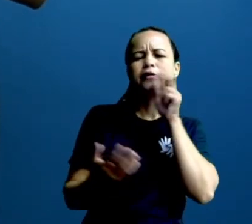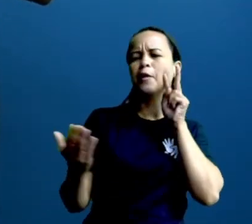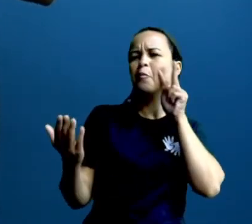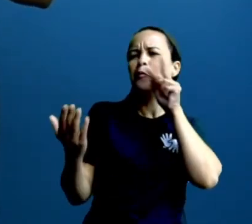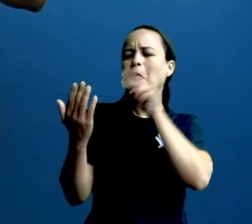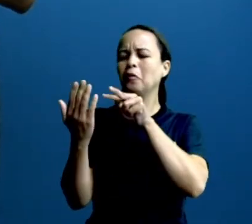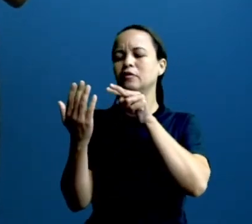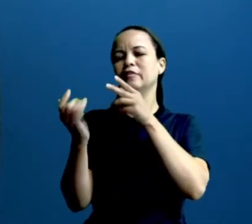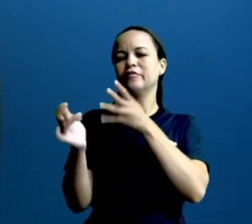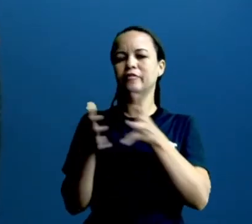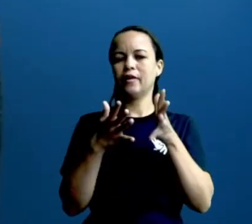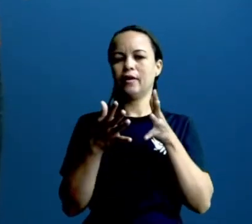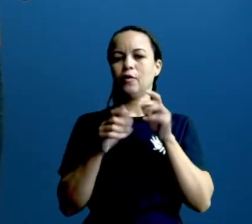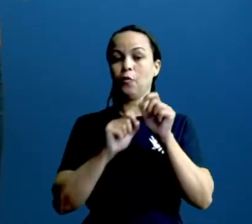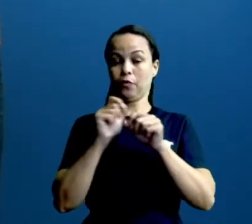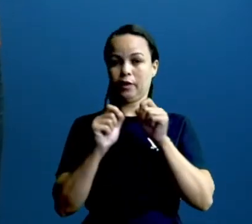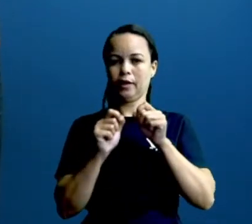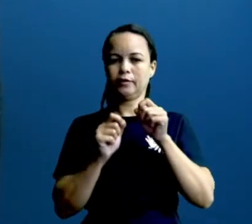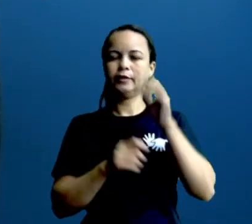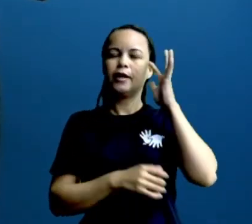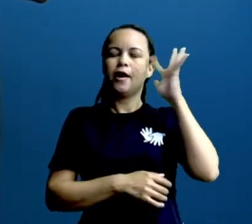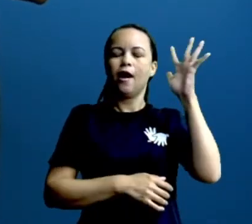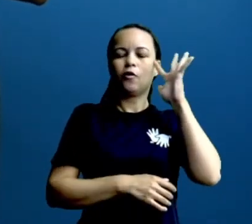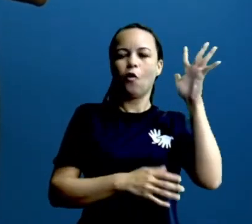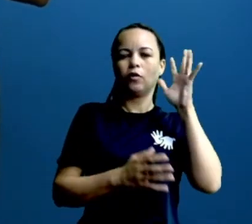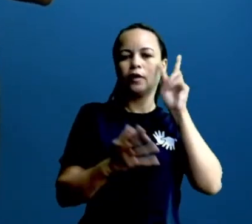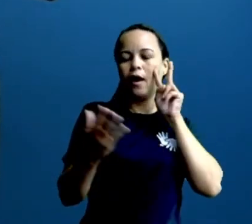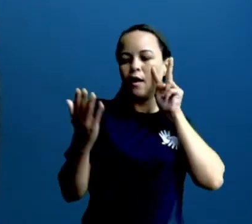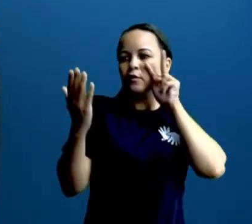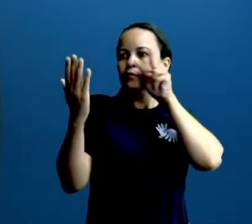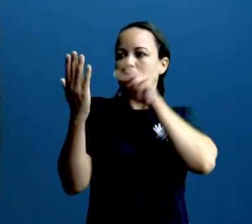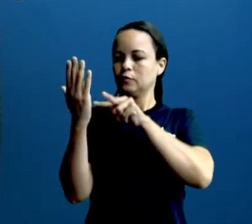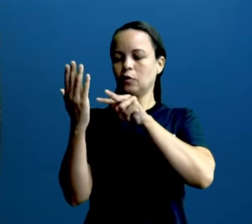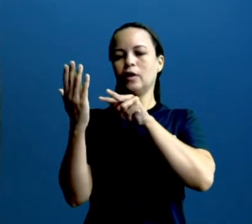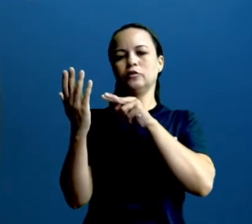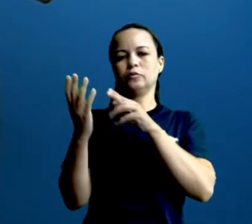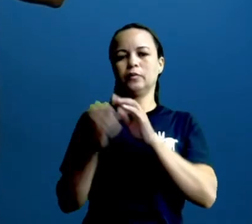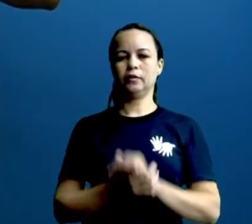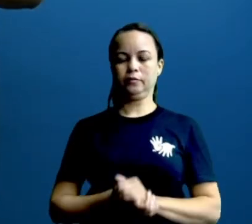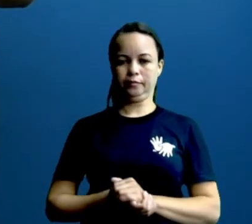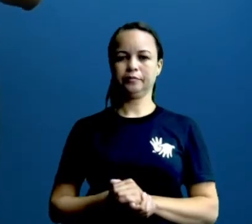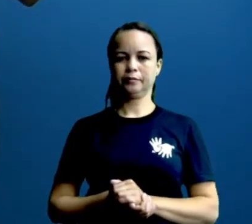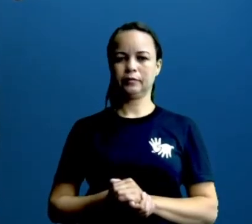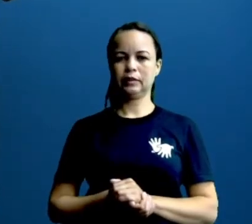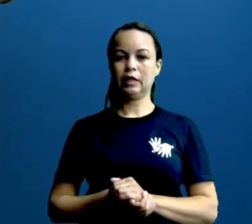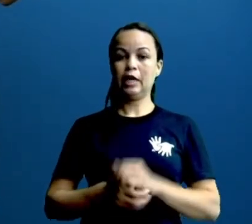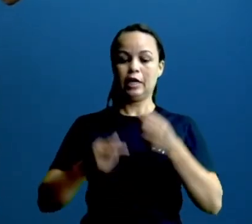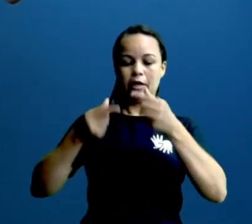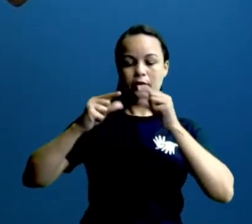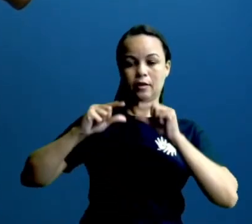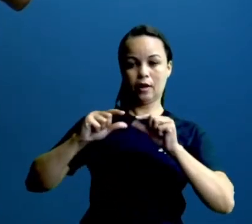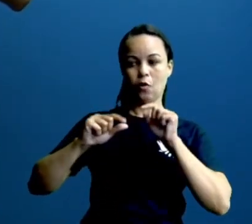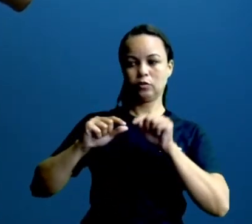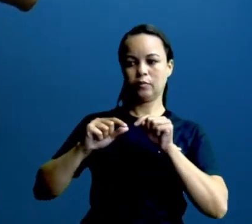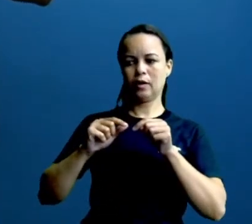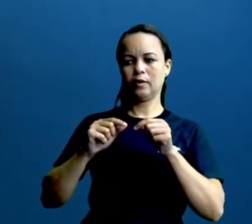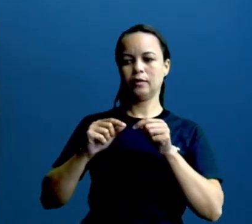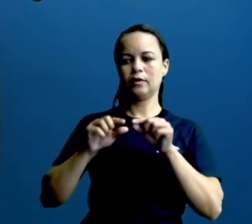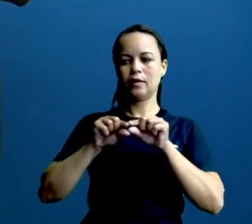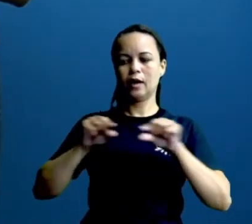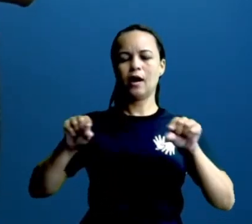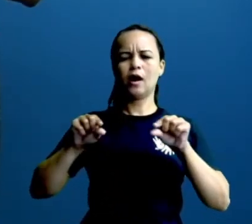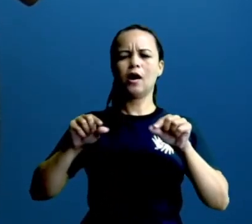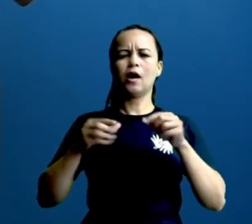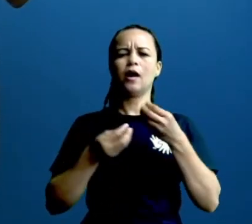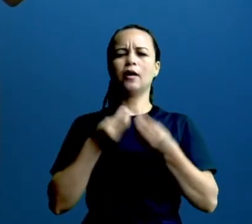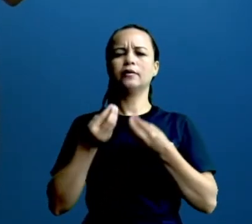é a justificativa de ter acordado e olhado no espelho. E vê na última linha, como é interessante,